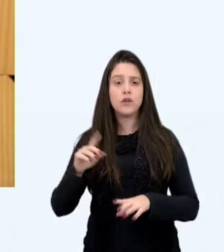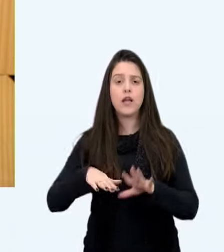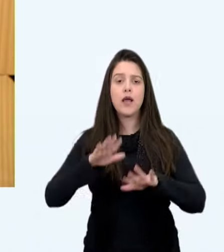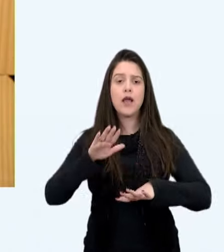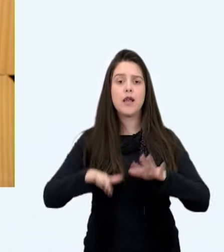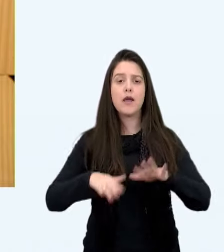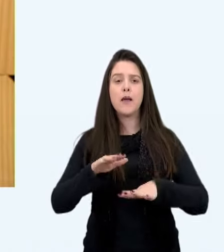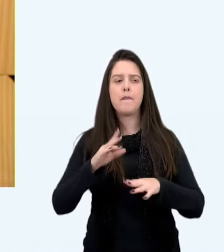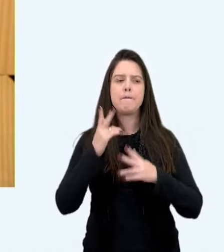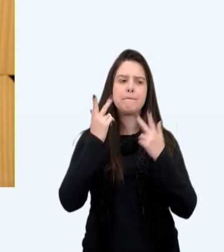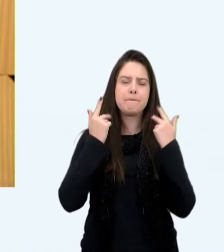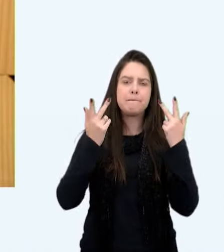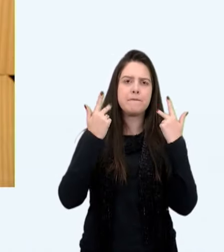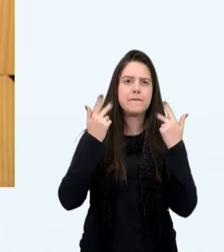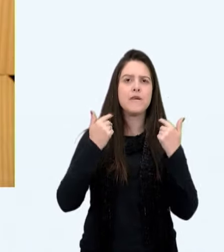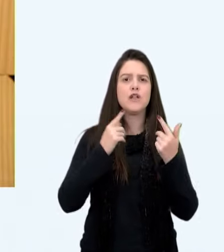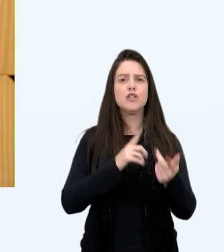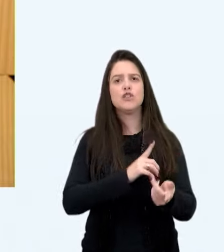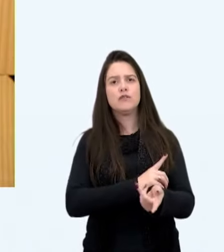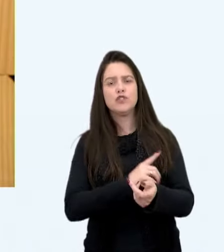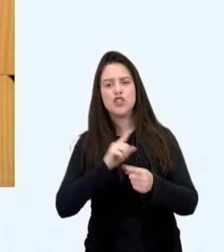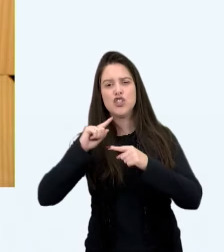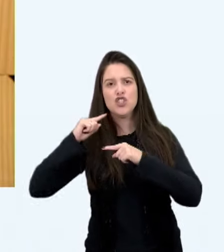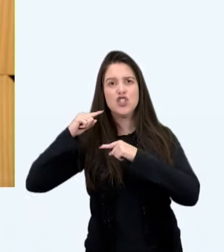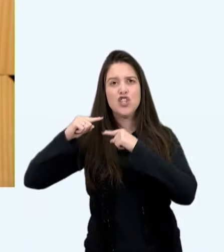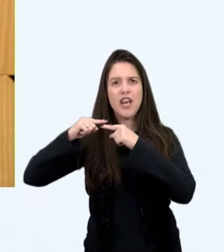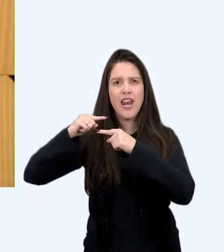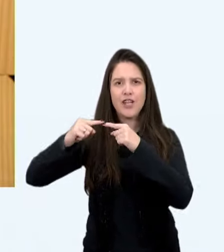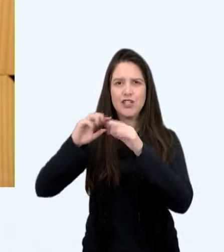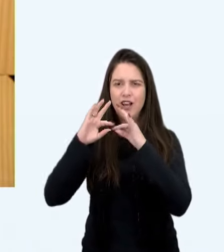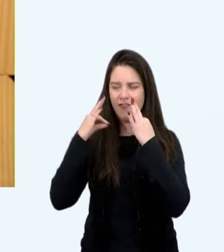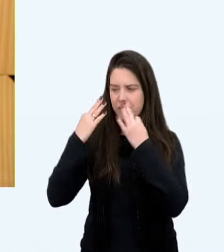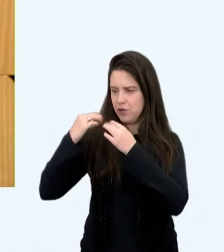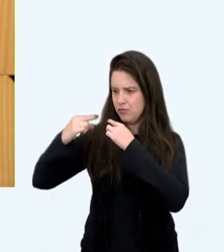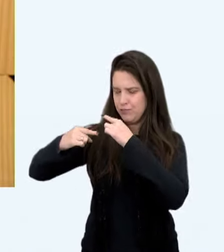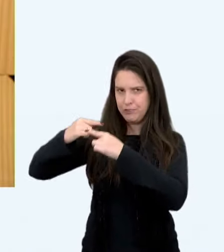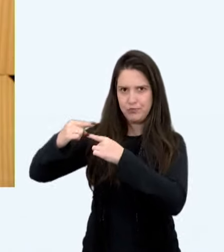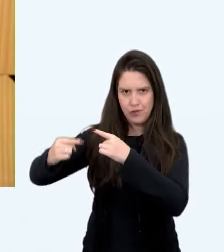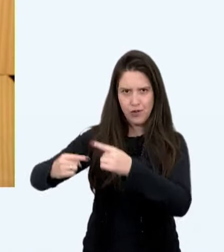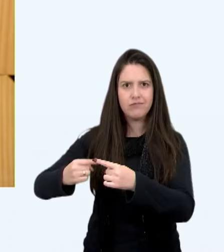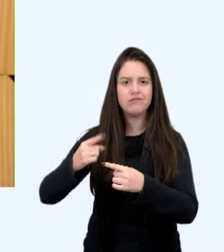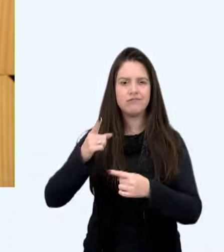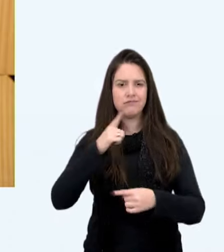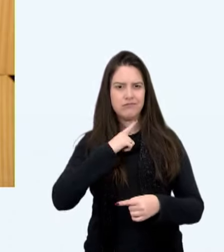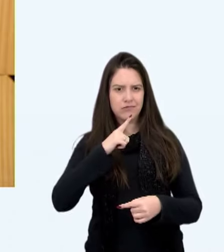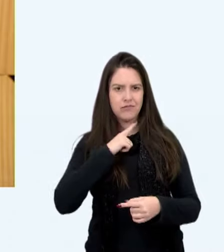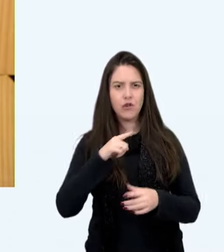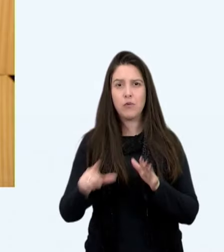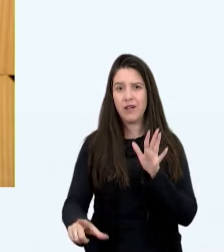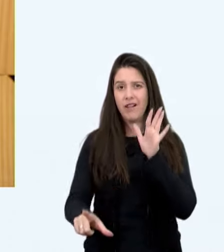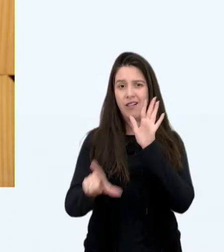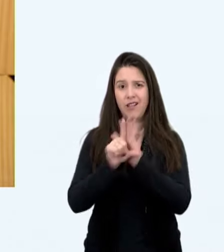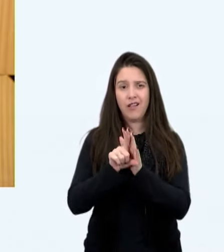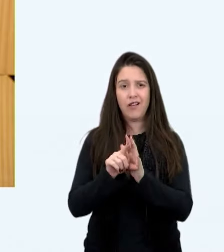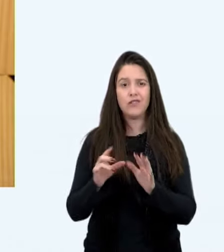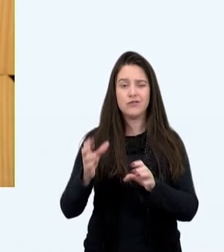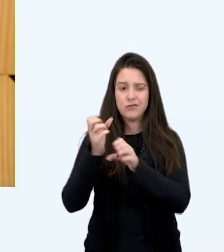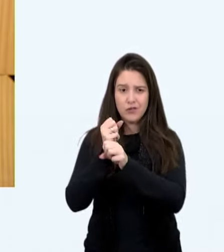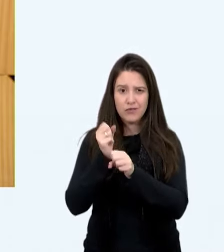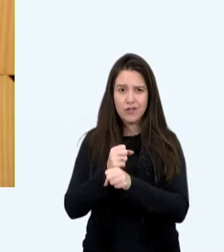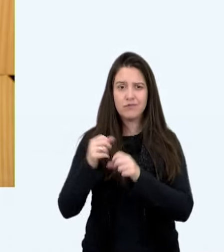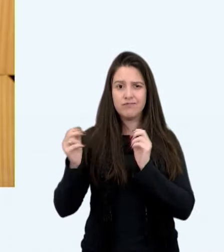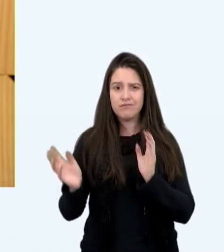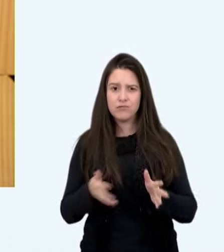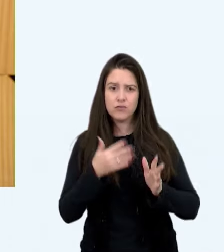causa normalmente é de origem genética, né? Então, há uma perda total da produção